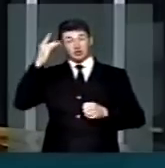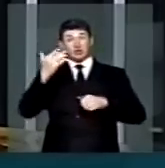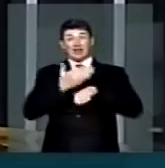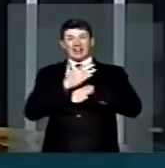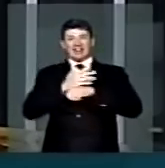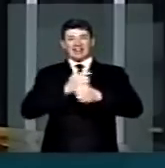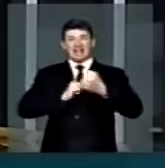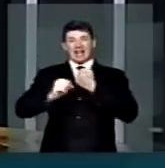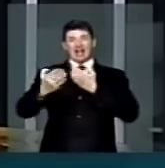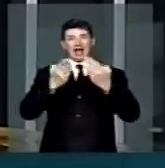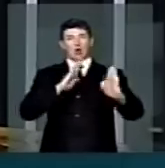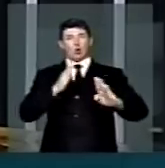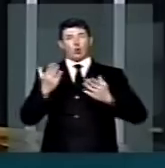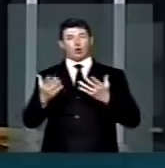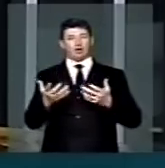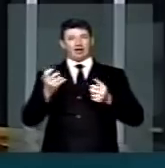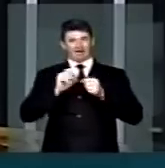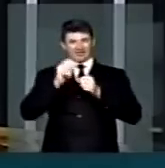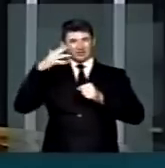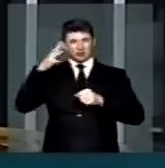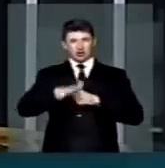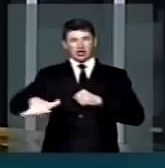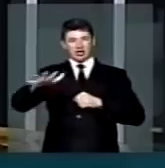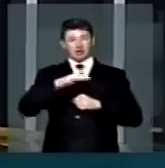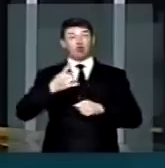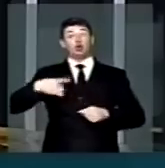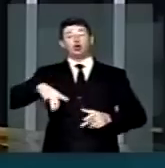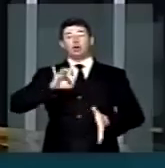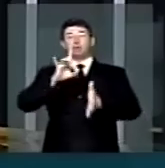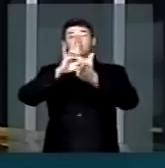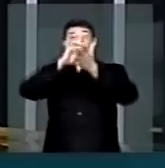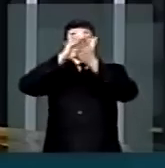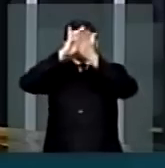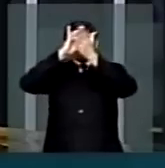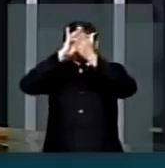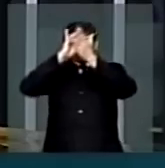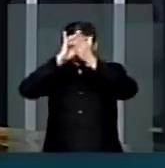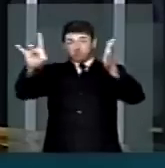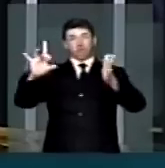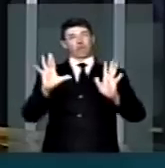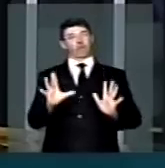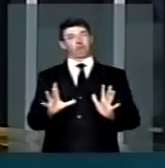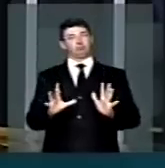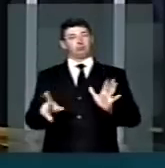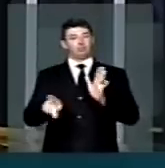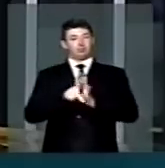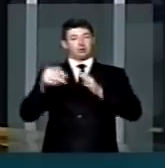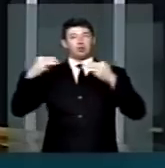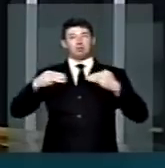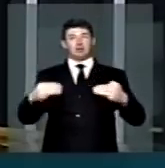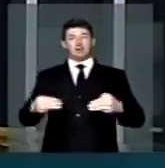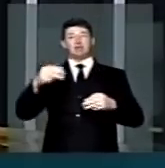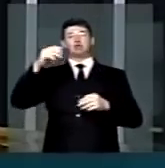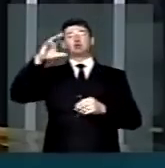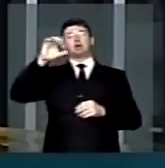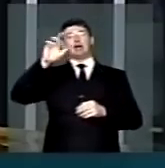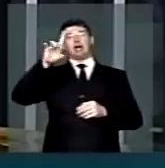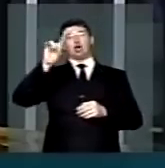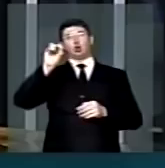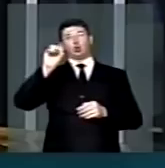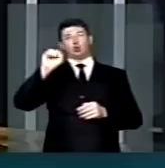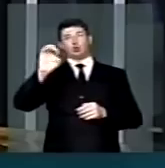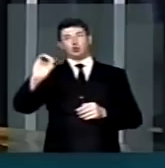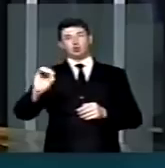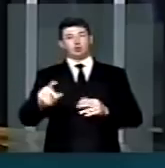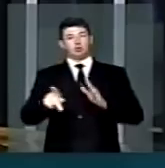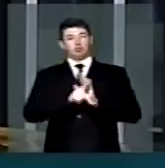quer generalizar essa política. O nosso repúdio às declarações do ministro José Eduardo Cardoso,